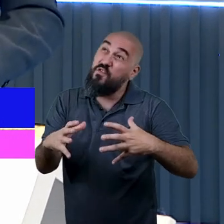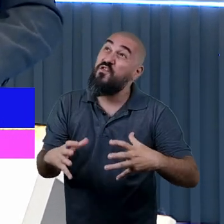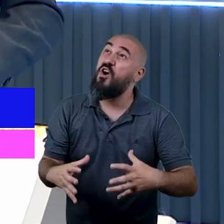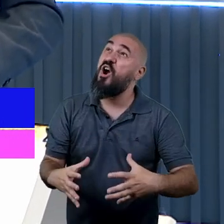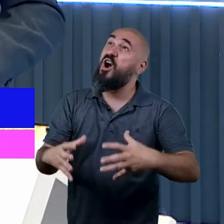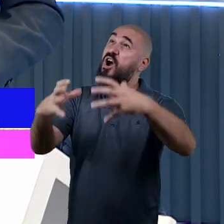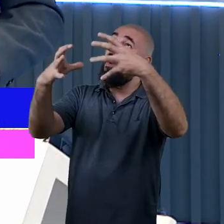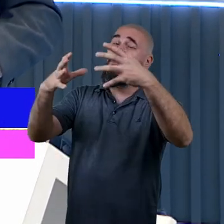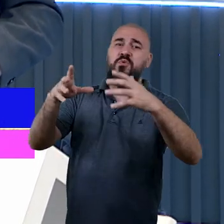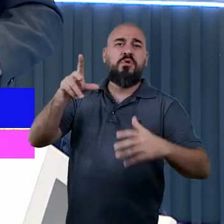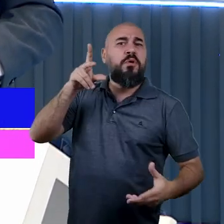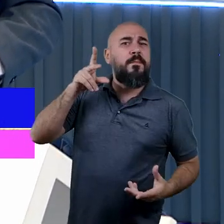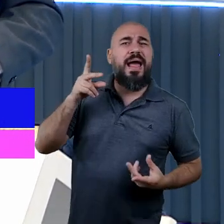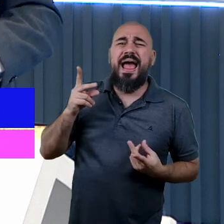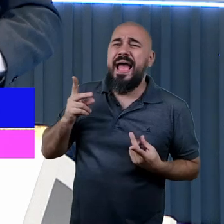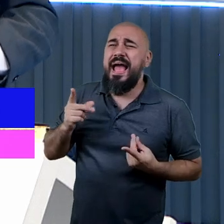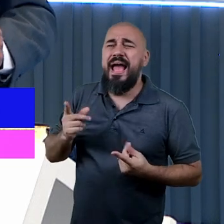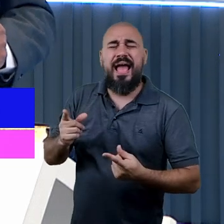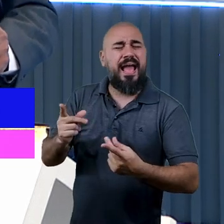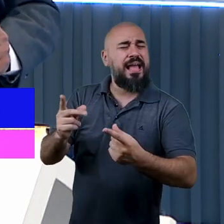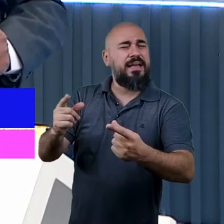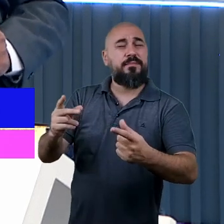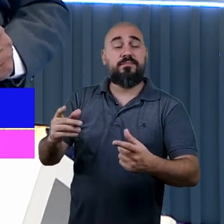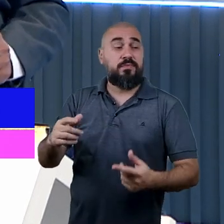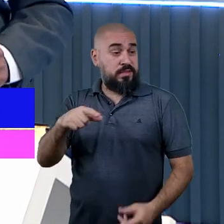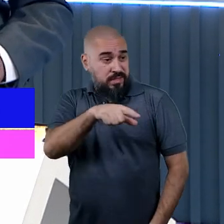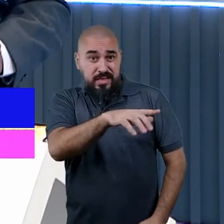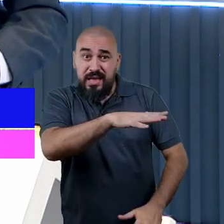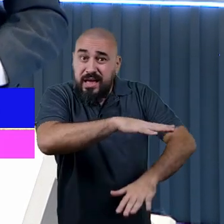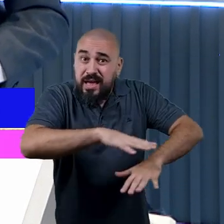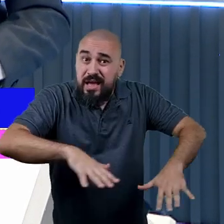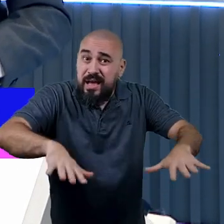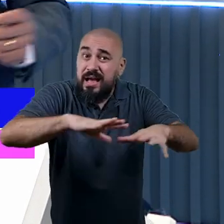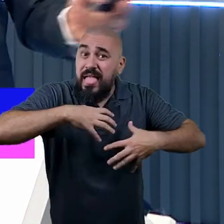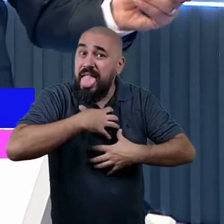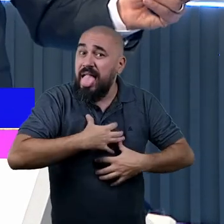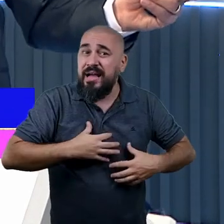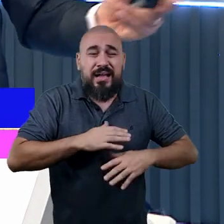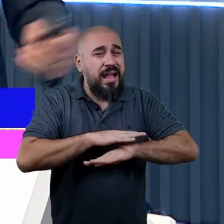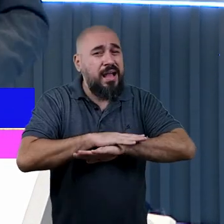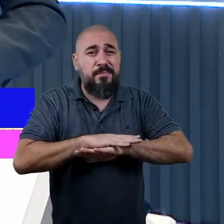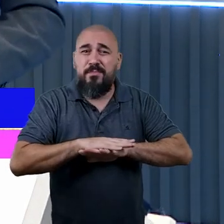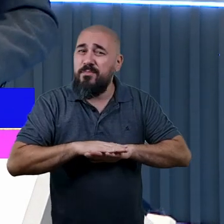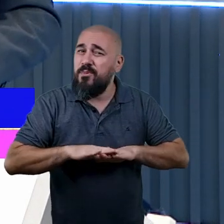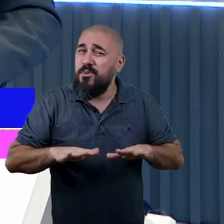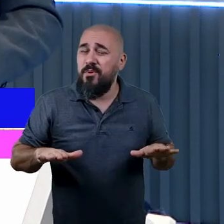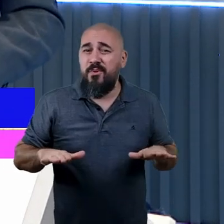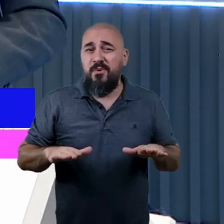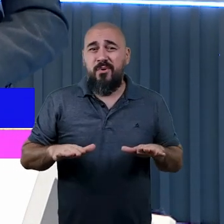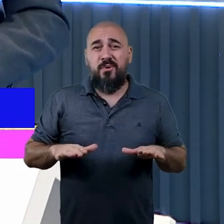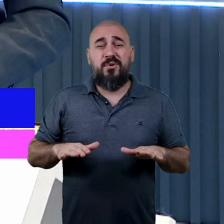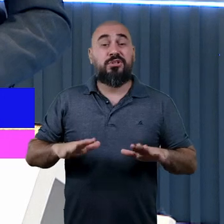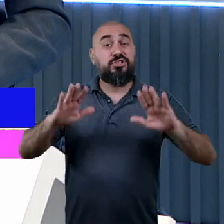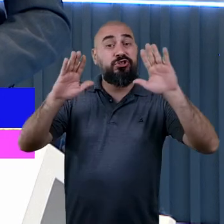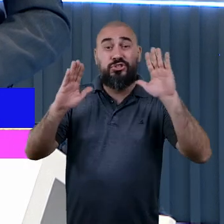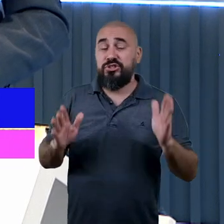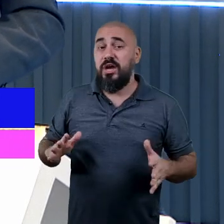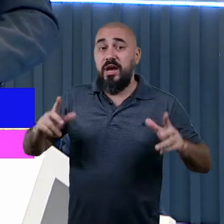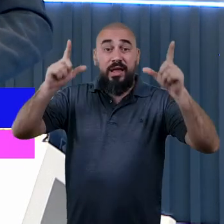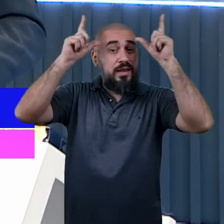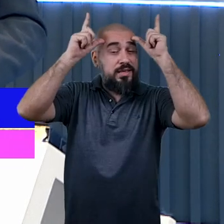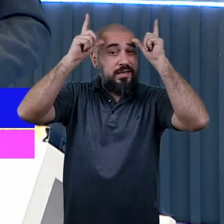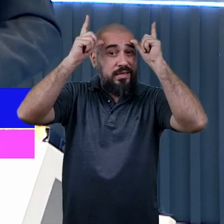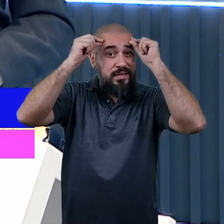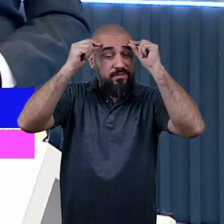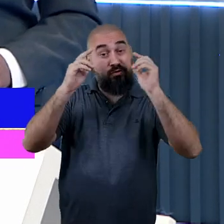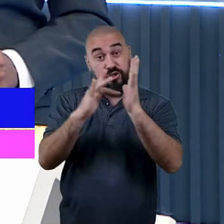recordação, mas nunca mais teremos que viver ou enfrentar aquilo que hoje enfrentamos e passamos.